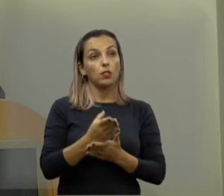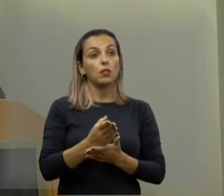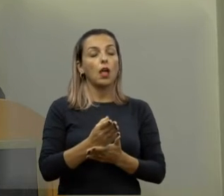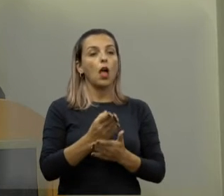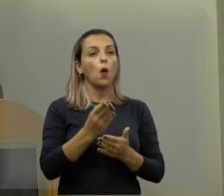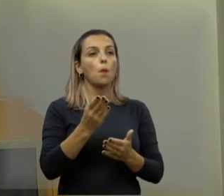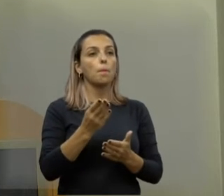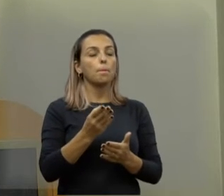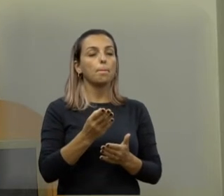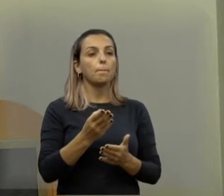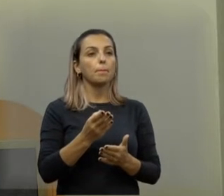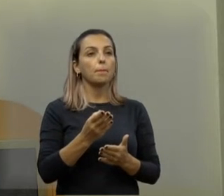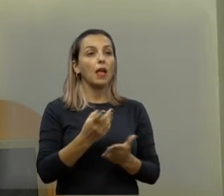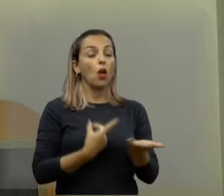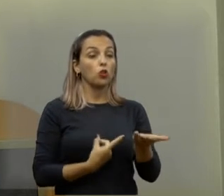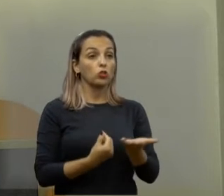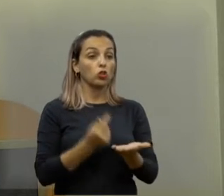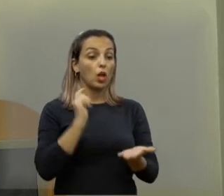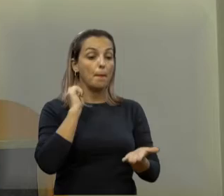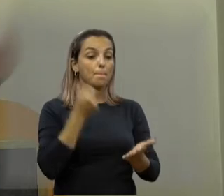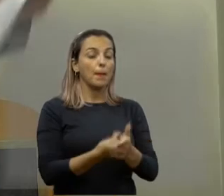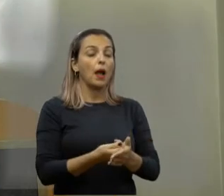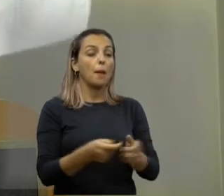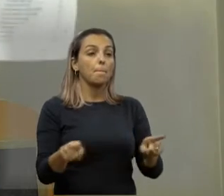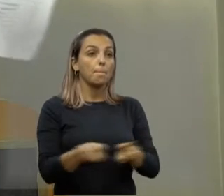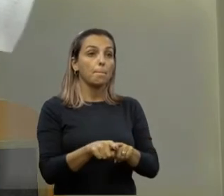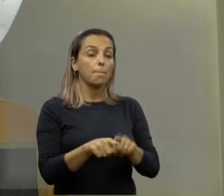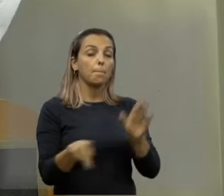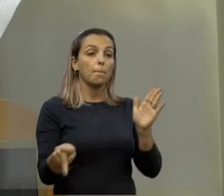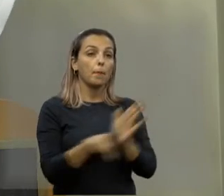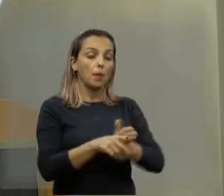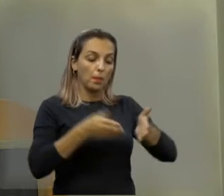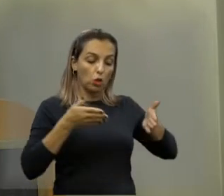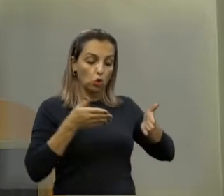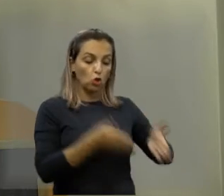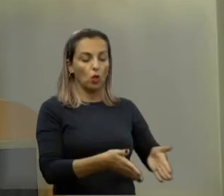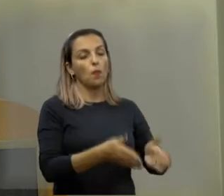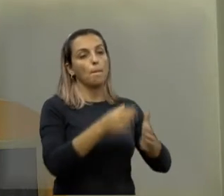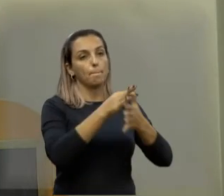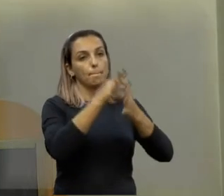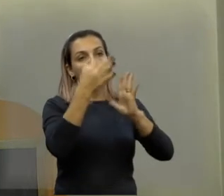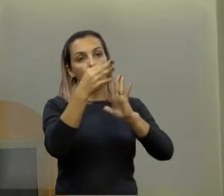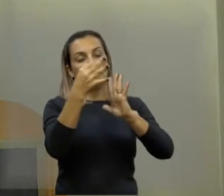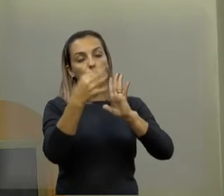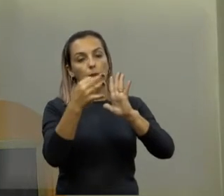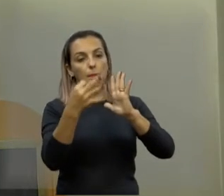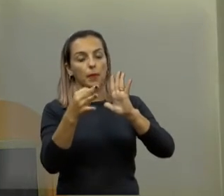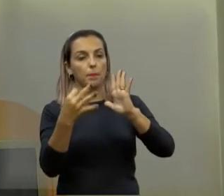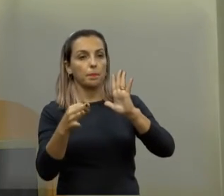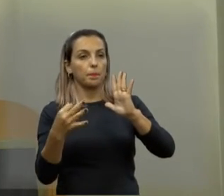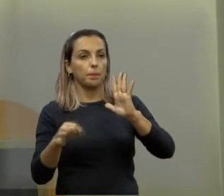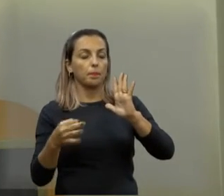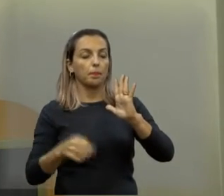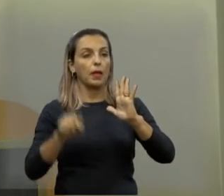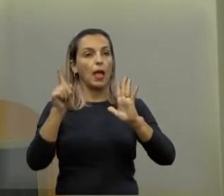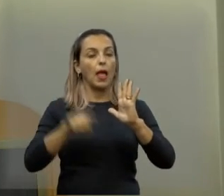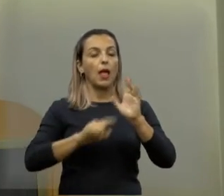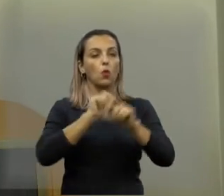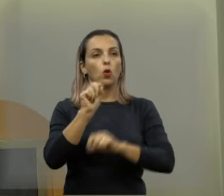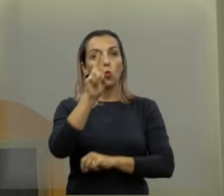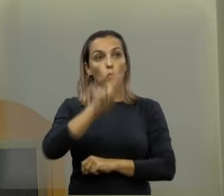cobranças de sepultamento que tenha que especificado quem quiser também procurar eu também posso dar que é o